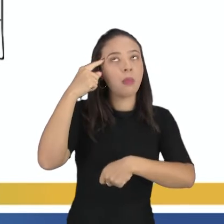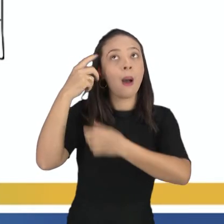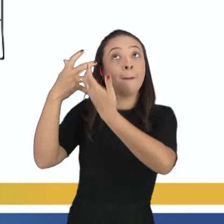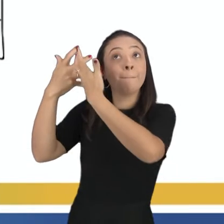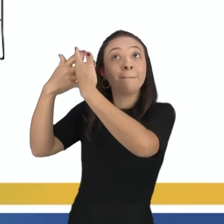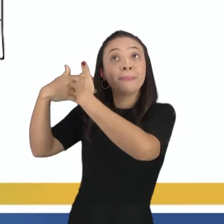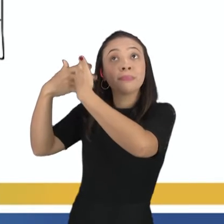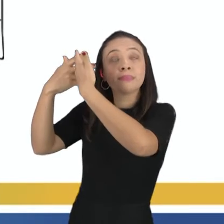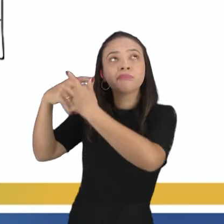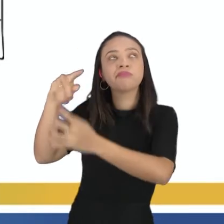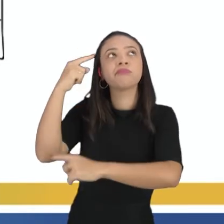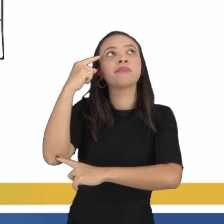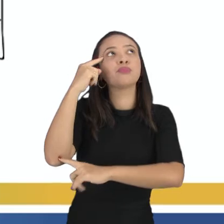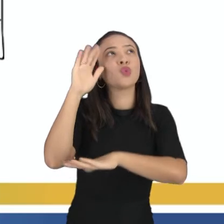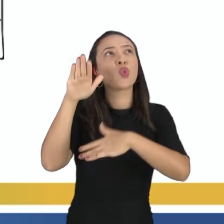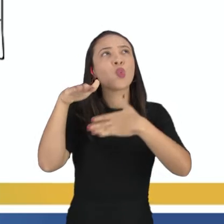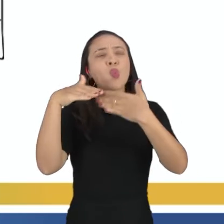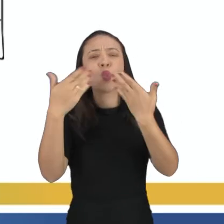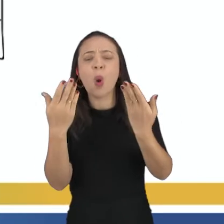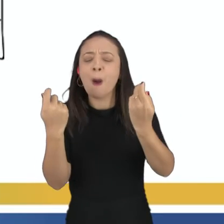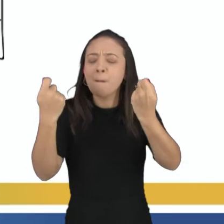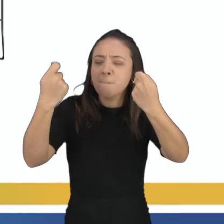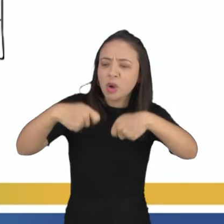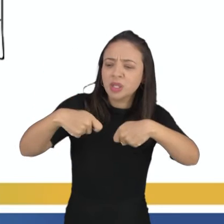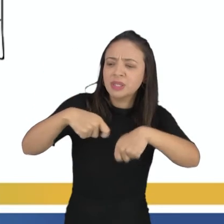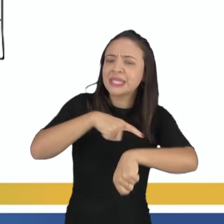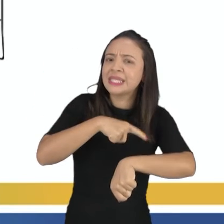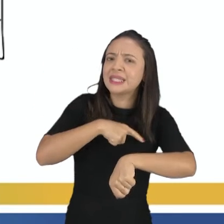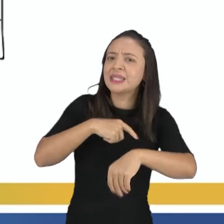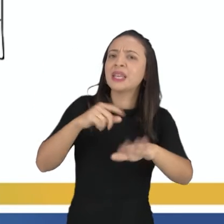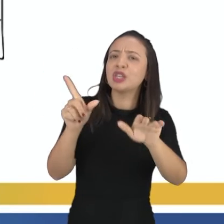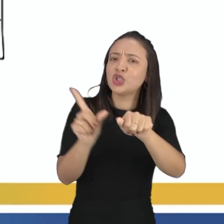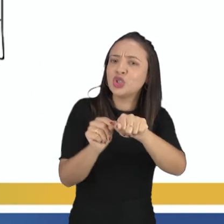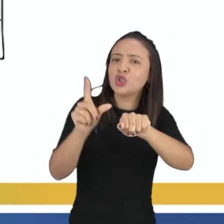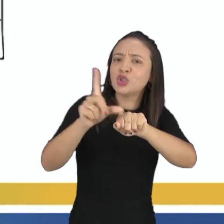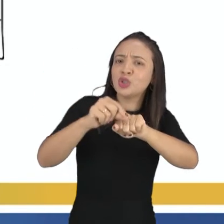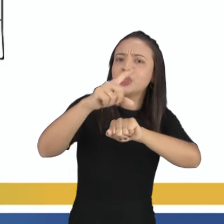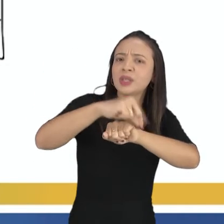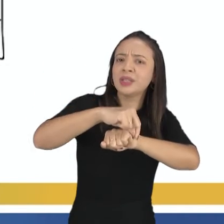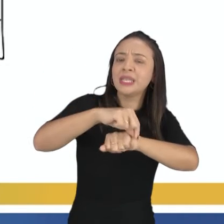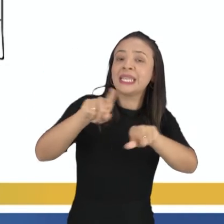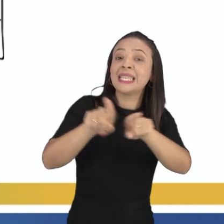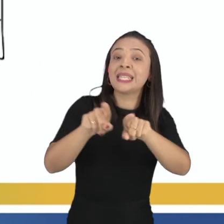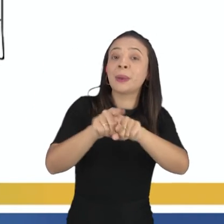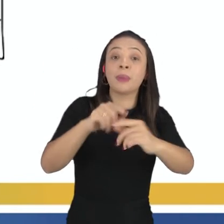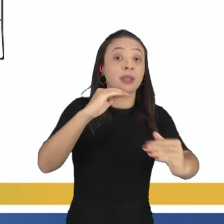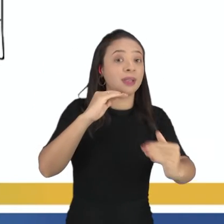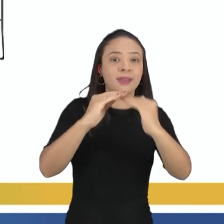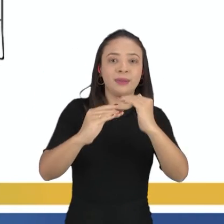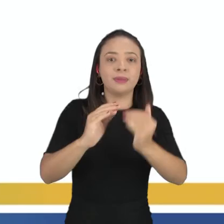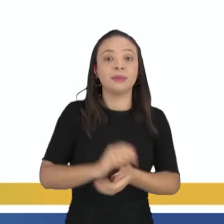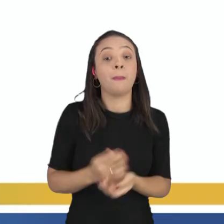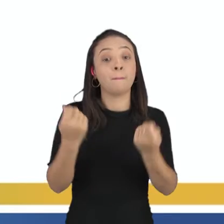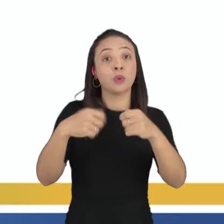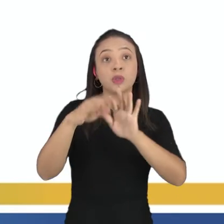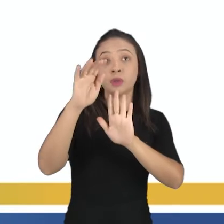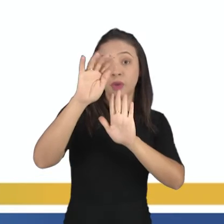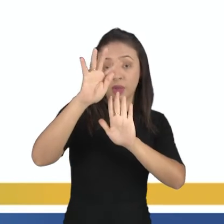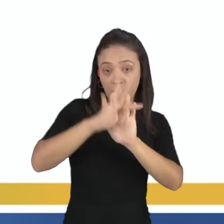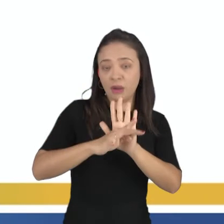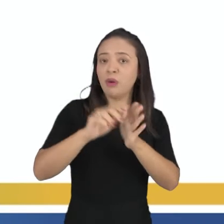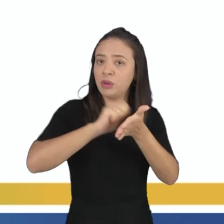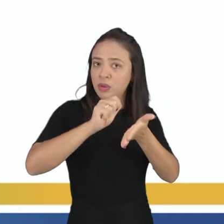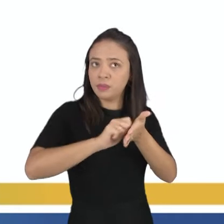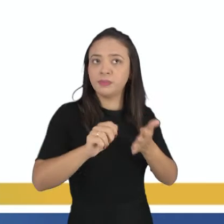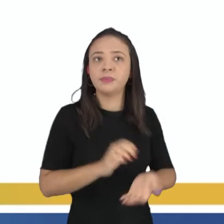você precisa pensar nas hipóteses de argumentação e contra-argumentação para você poder escrever, ok? Vamos lá